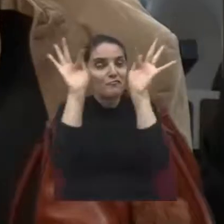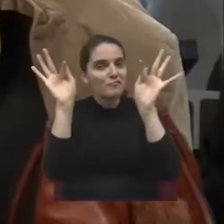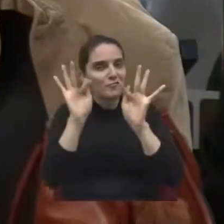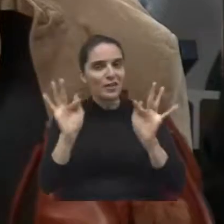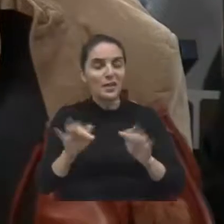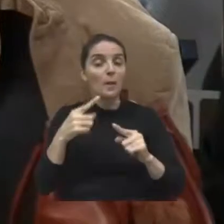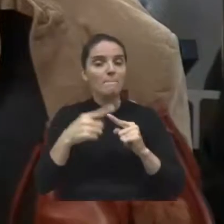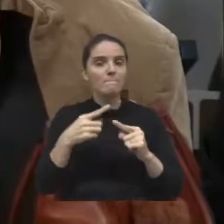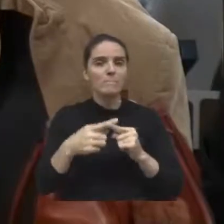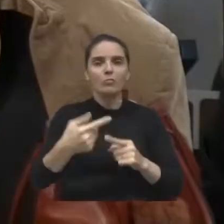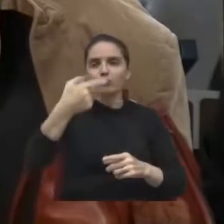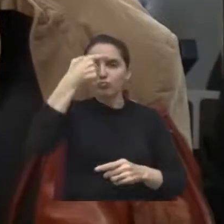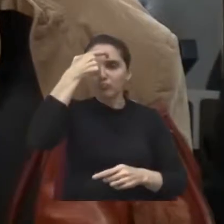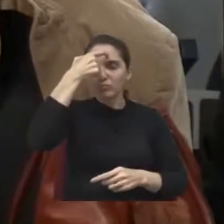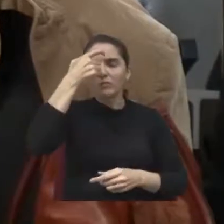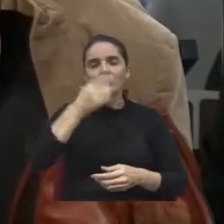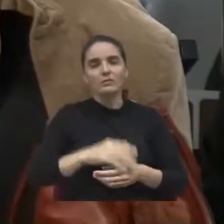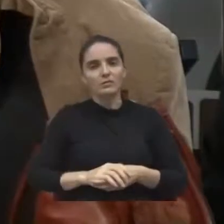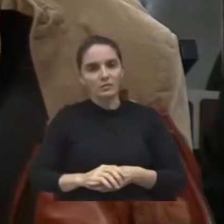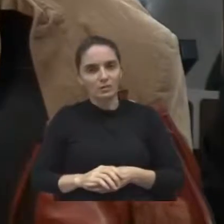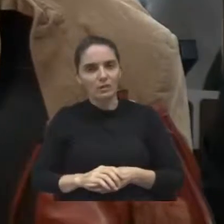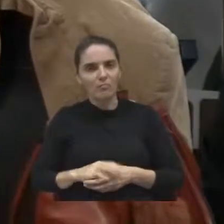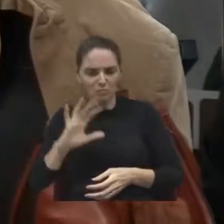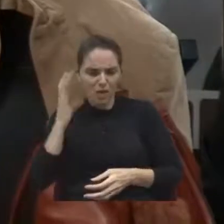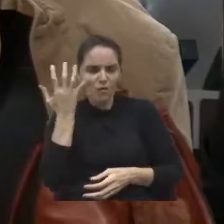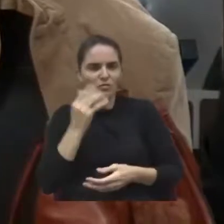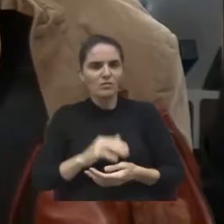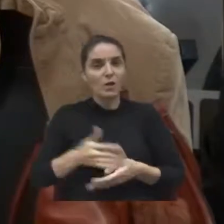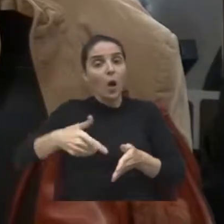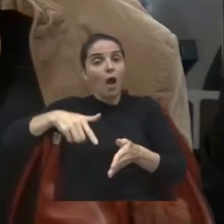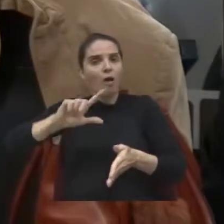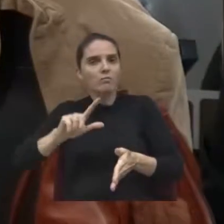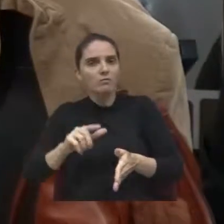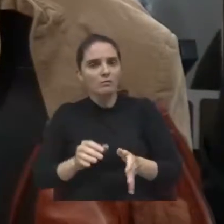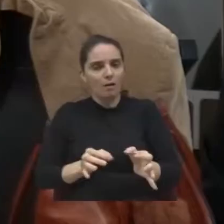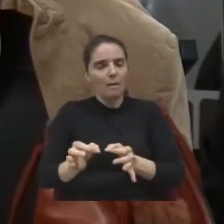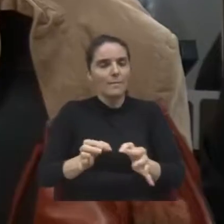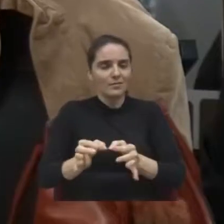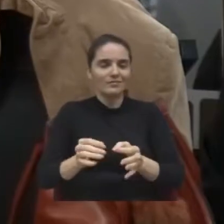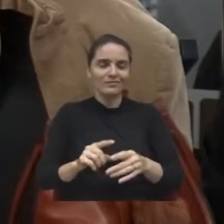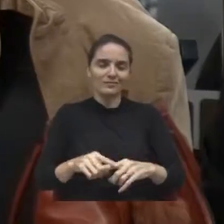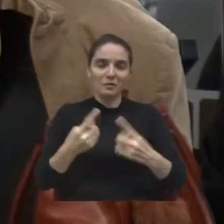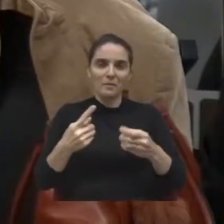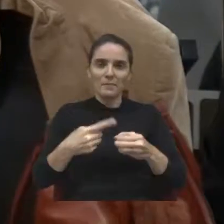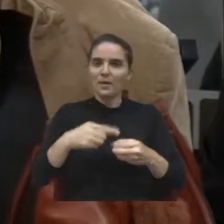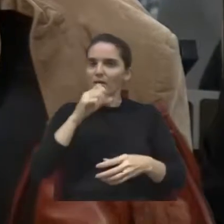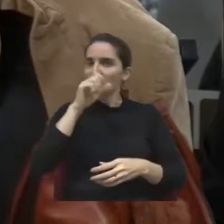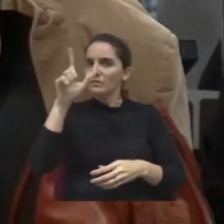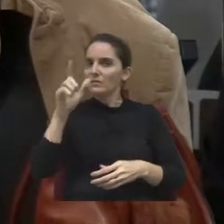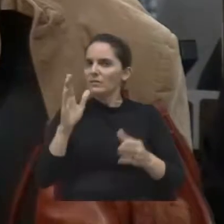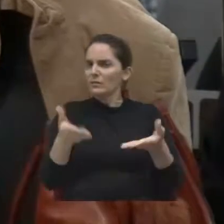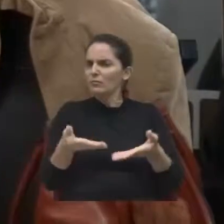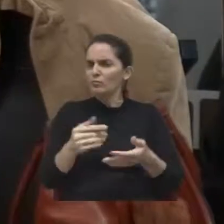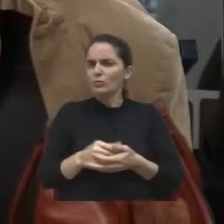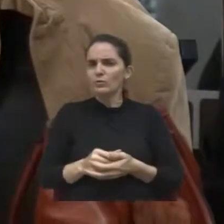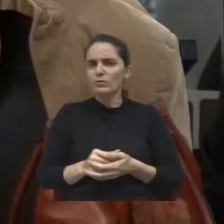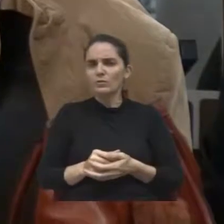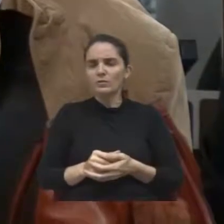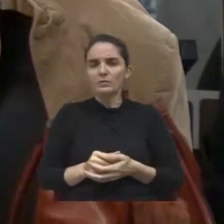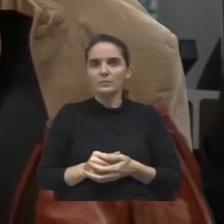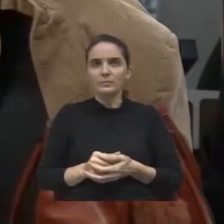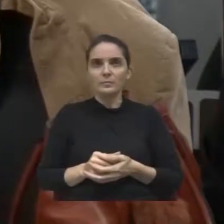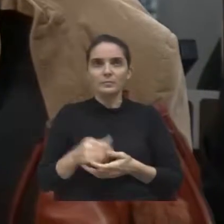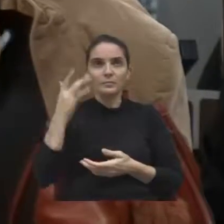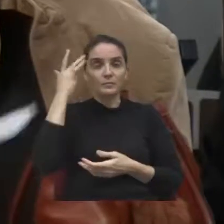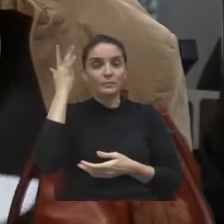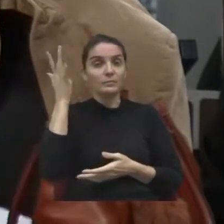vindo, às vezes, até antes de que tenha esse projeto. E a nossa cidade hoje, ela tem essa facilidade, eu estou tentando lembrar aqui mais um hotel